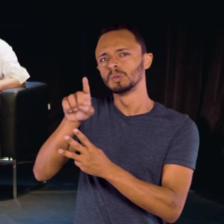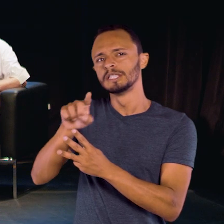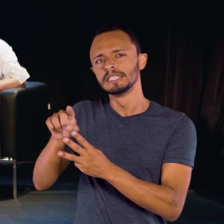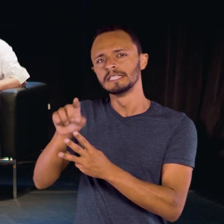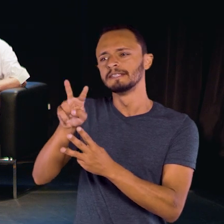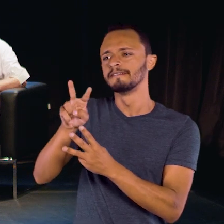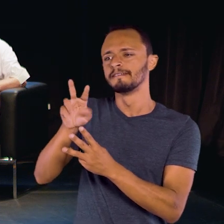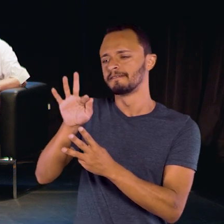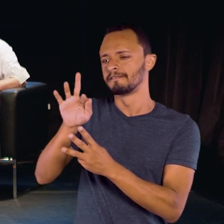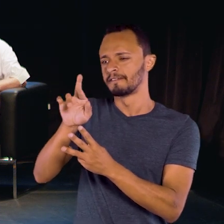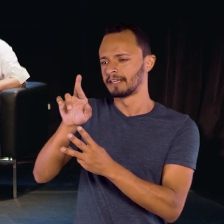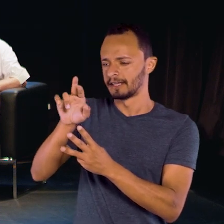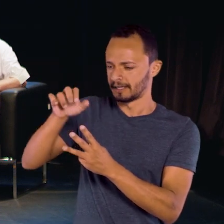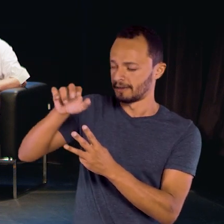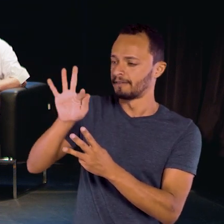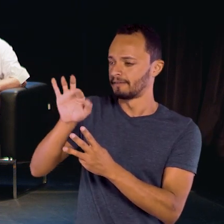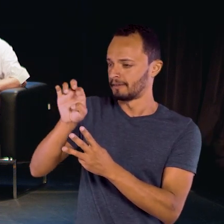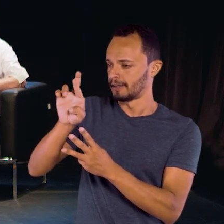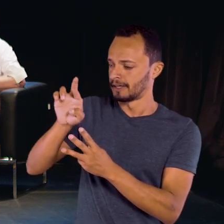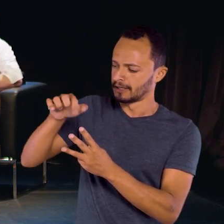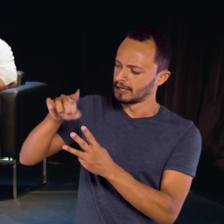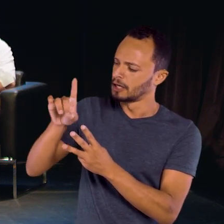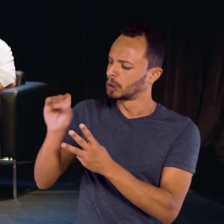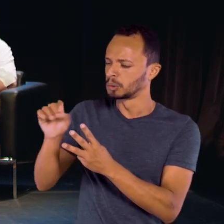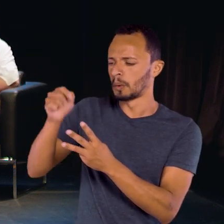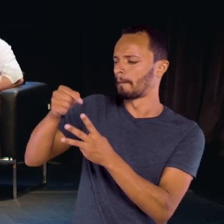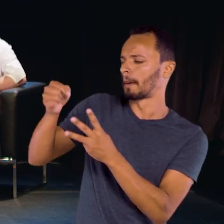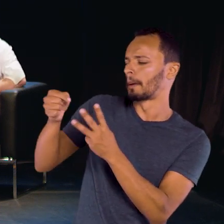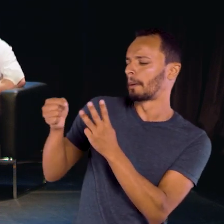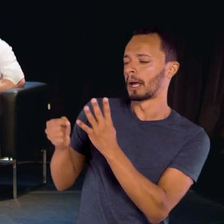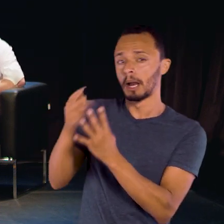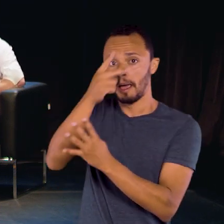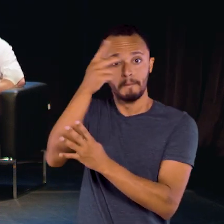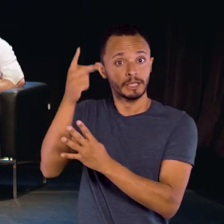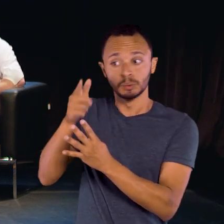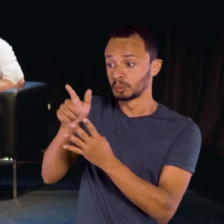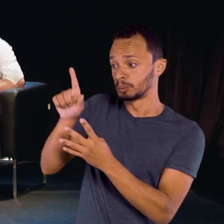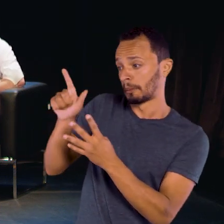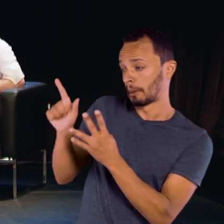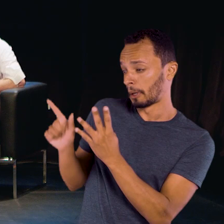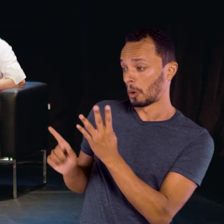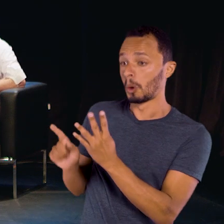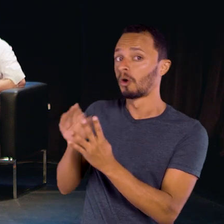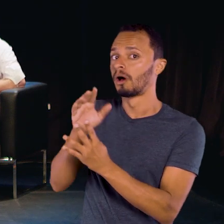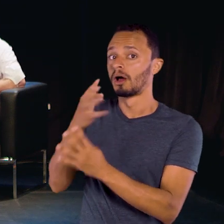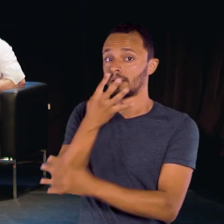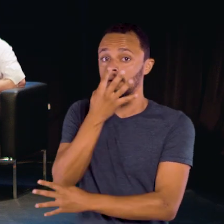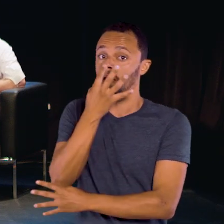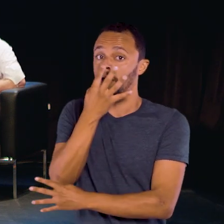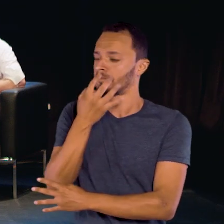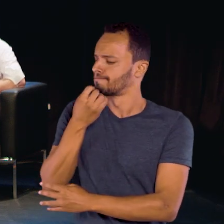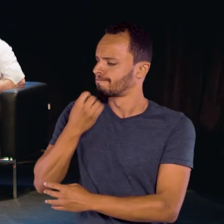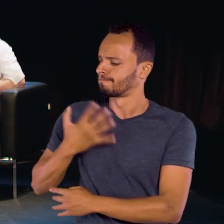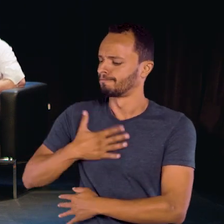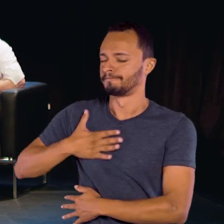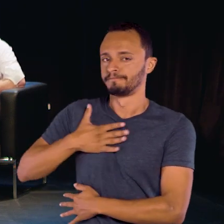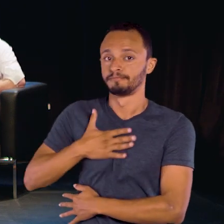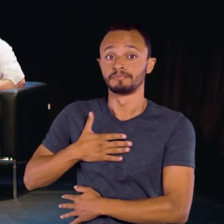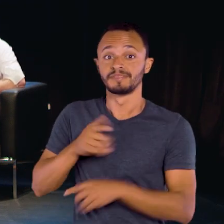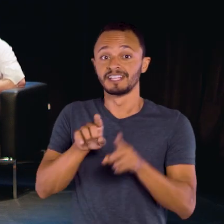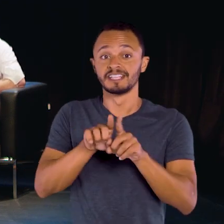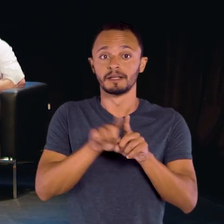Zueni Ventura, só tenho boas lembranças. E lá no auditório grande, eu fiz 2 eventos memoráveis, um